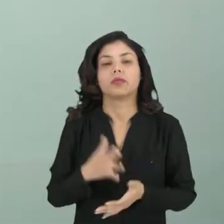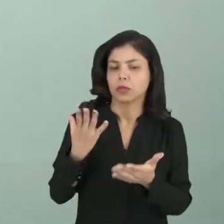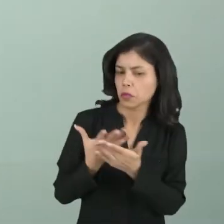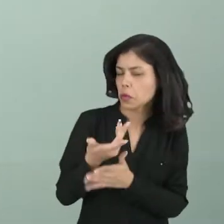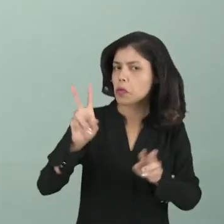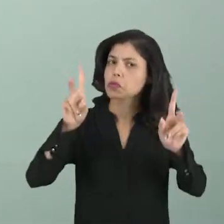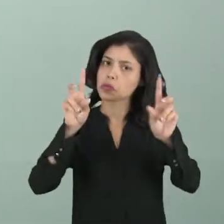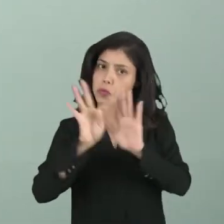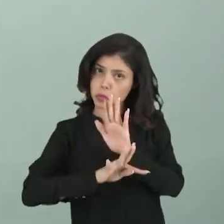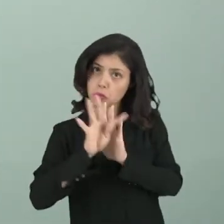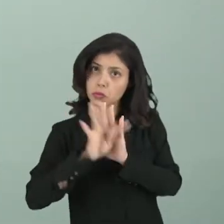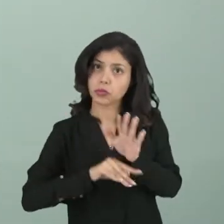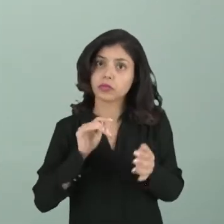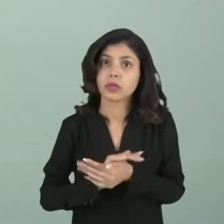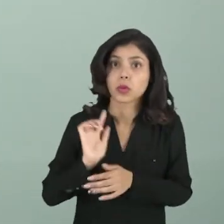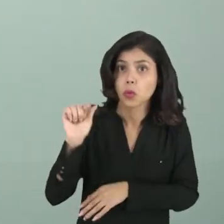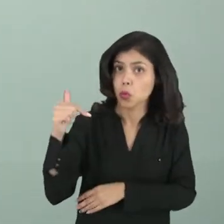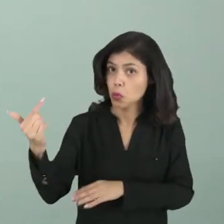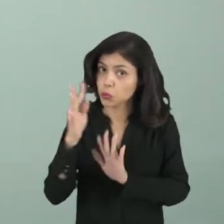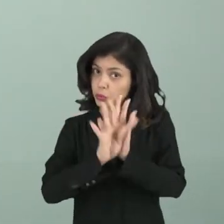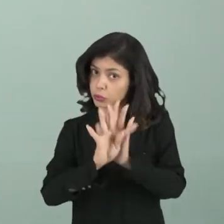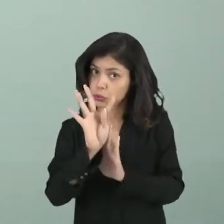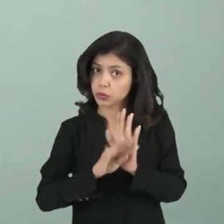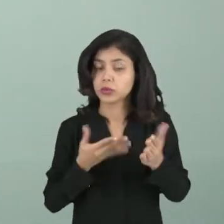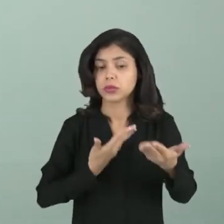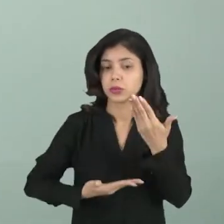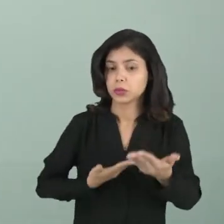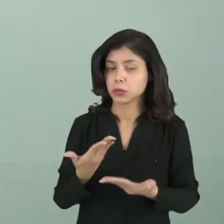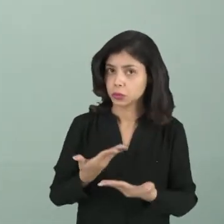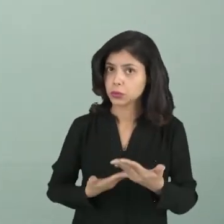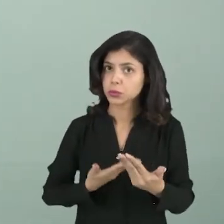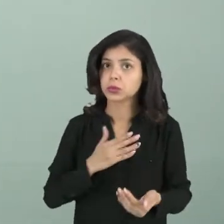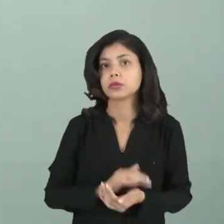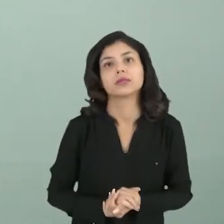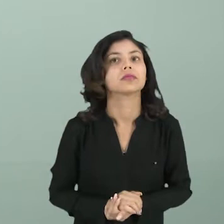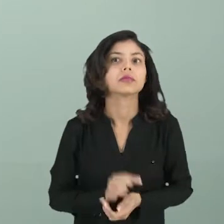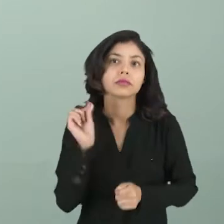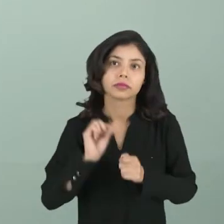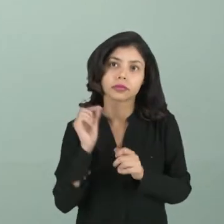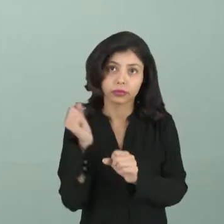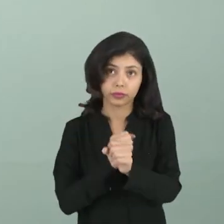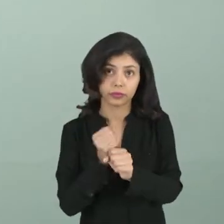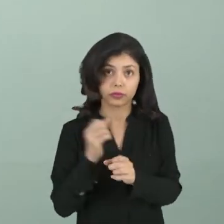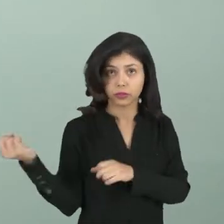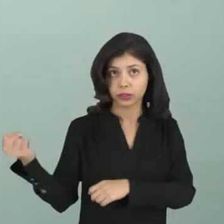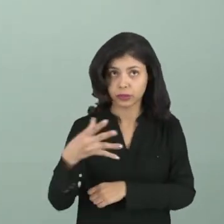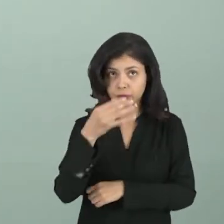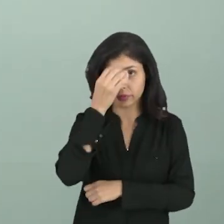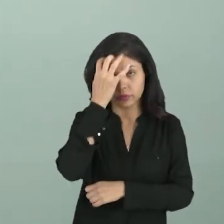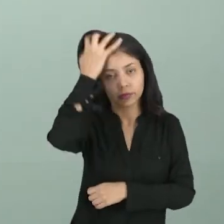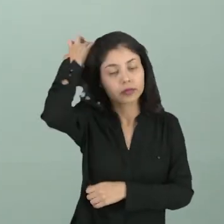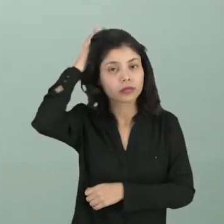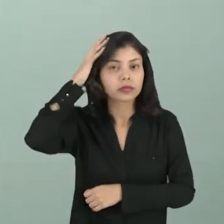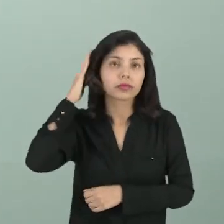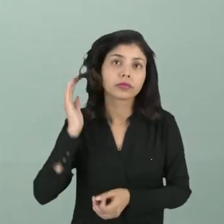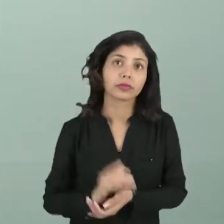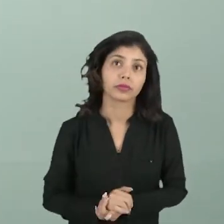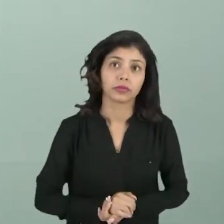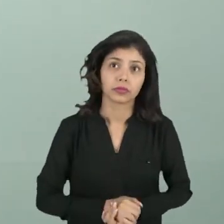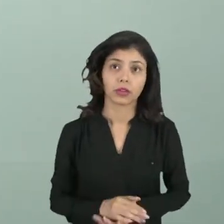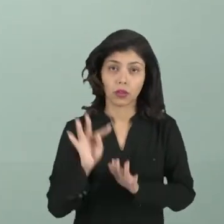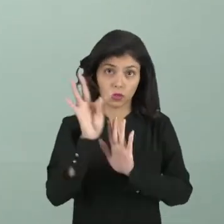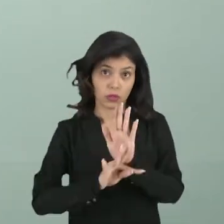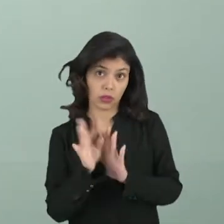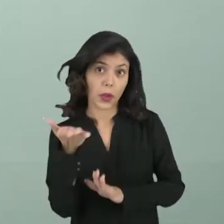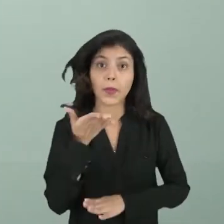um texto e outro texto e faço essa relação, essa construção de um novo, tá bom? Parto de um